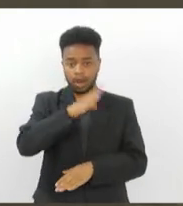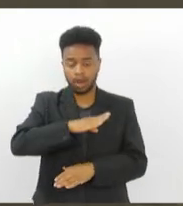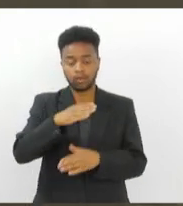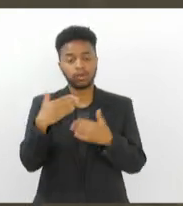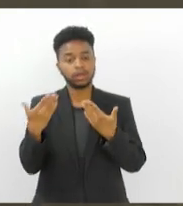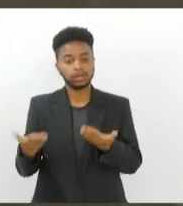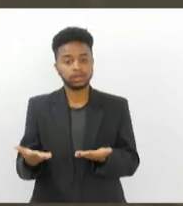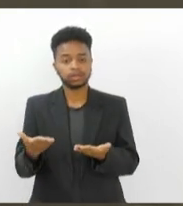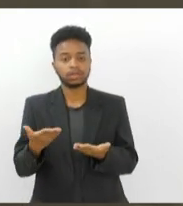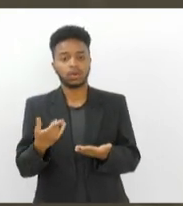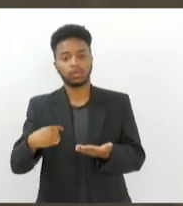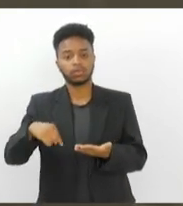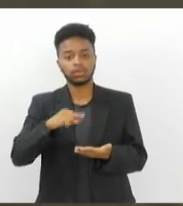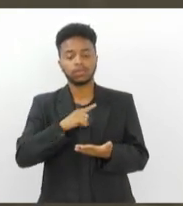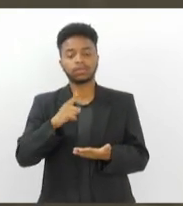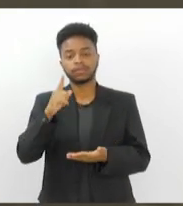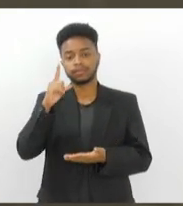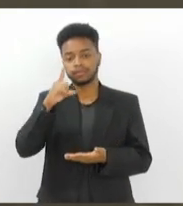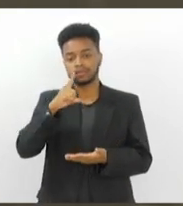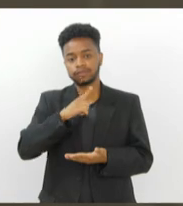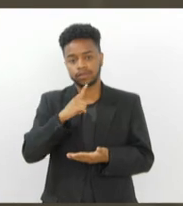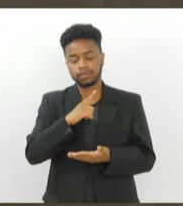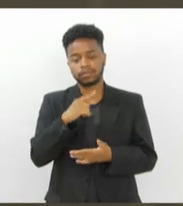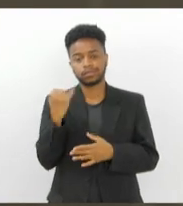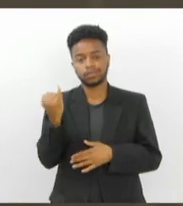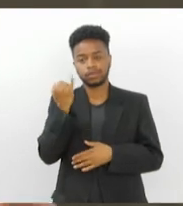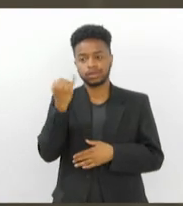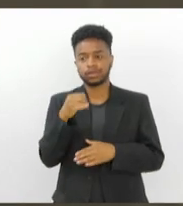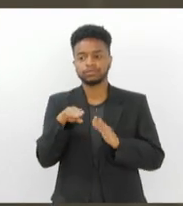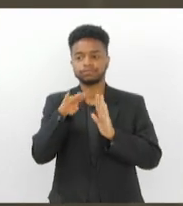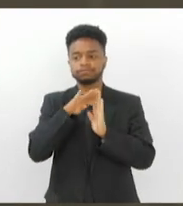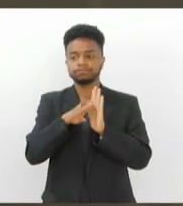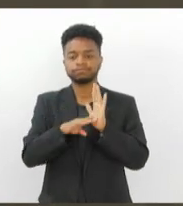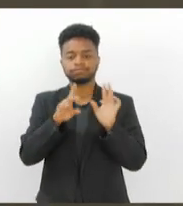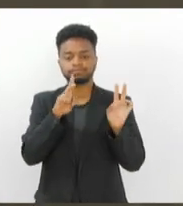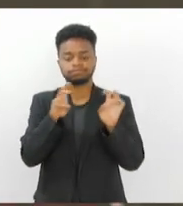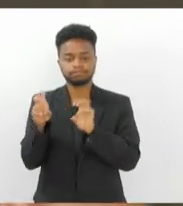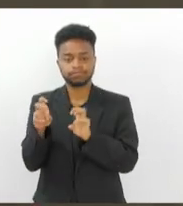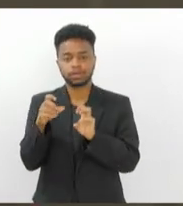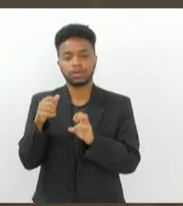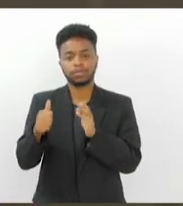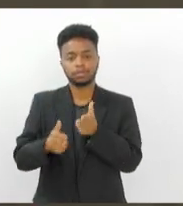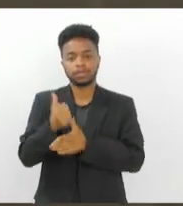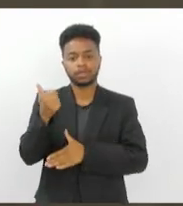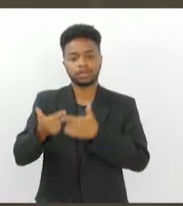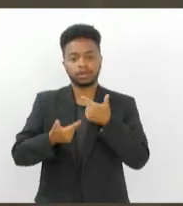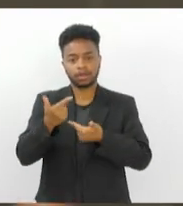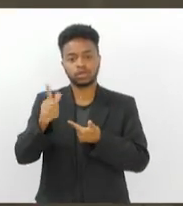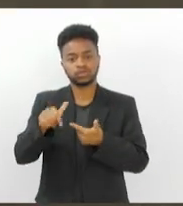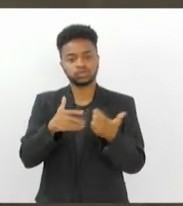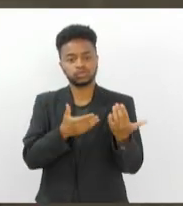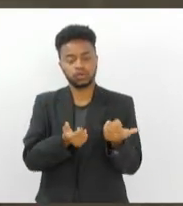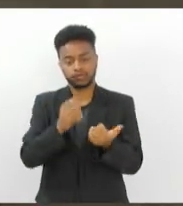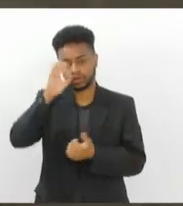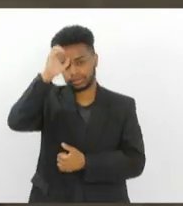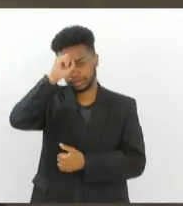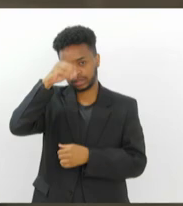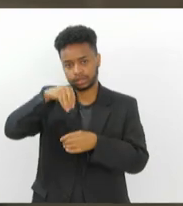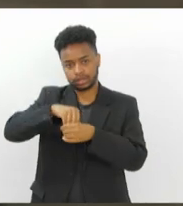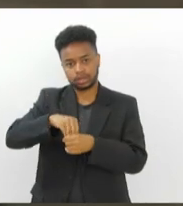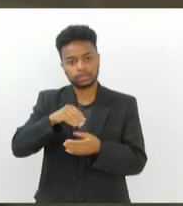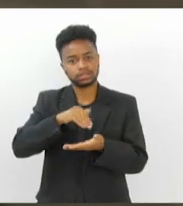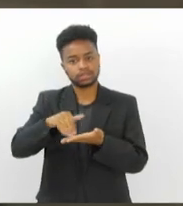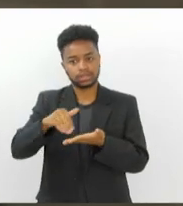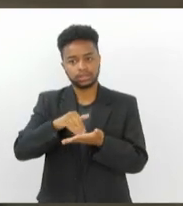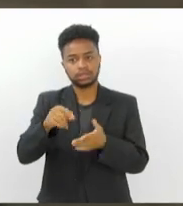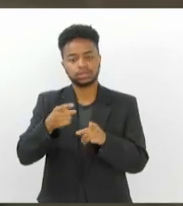essa essa essa essa importante pauta que é o primeiro emprego que é o jovem aprendiz tudo dentro da secretaria